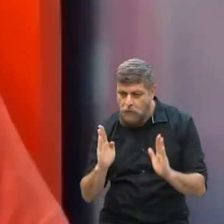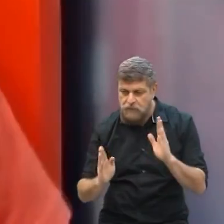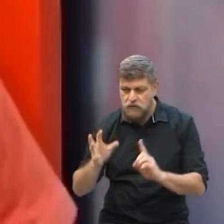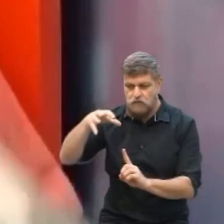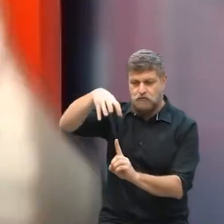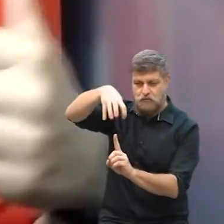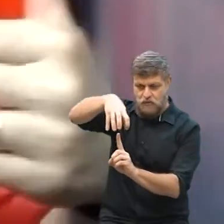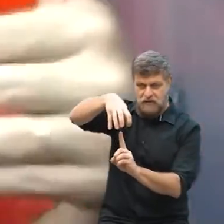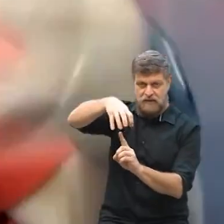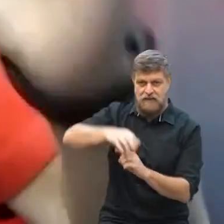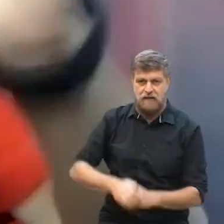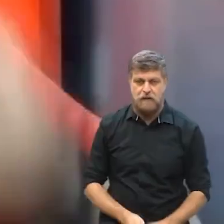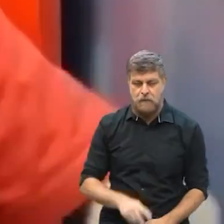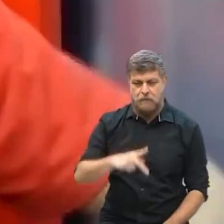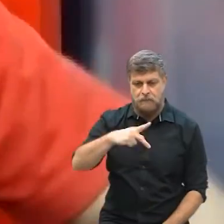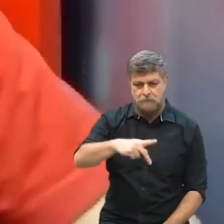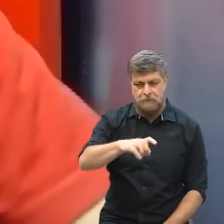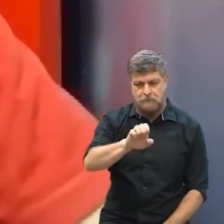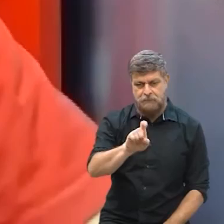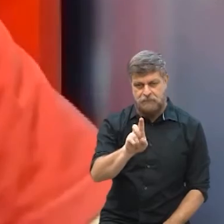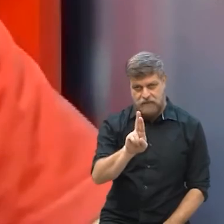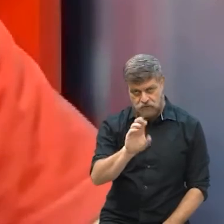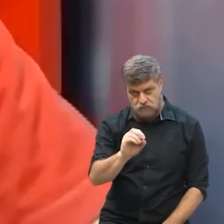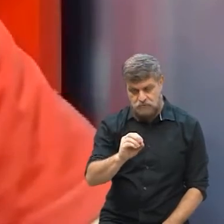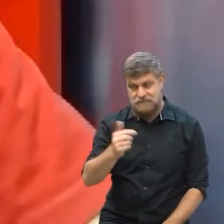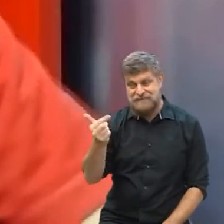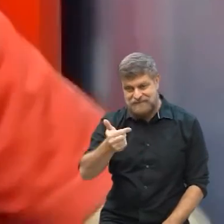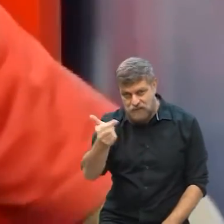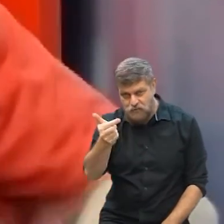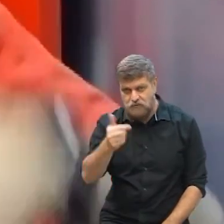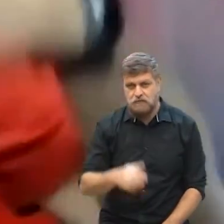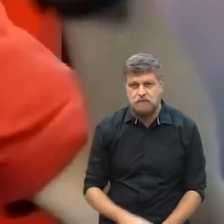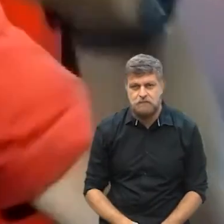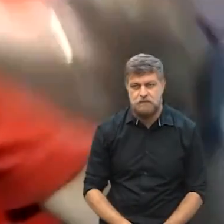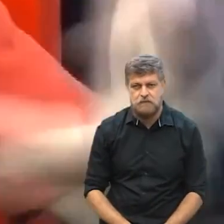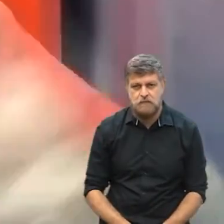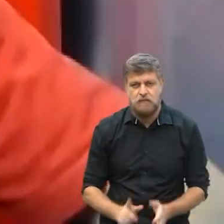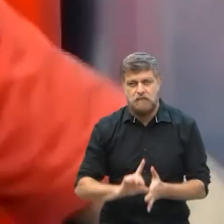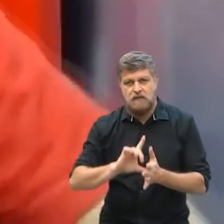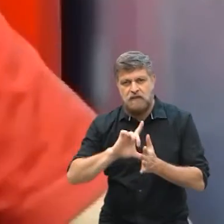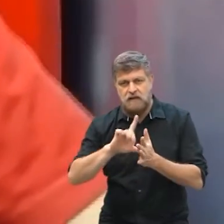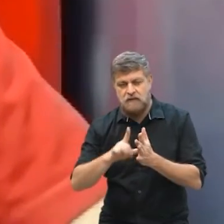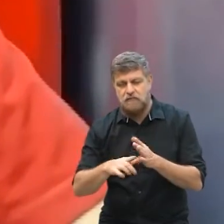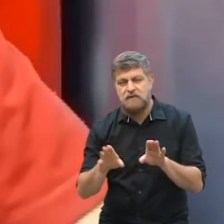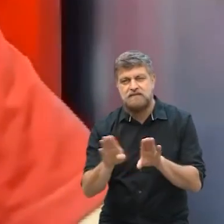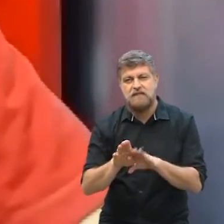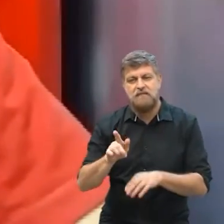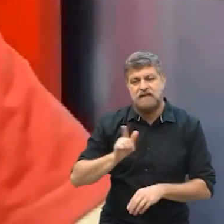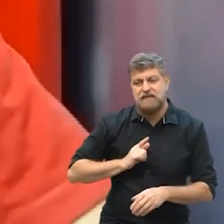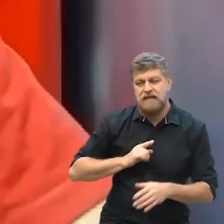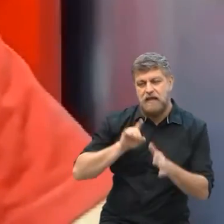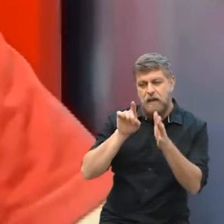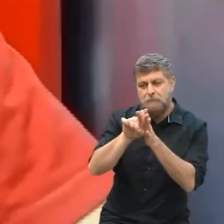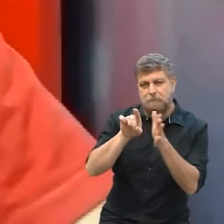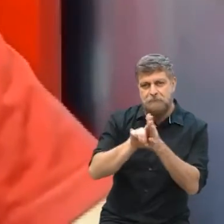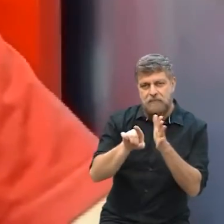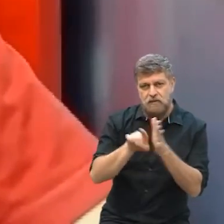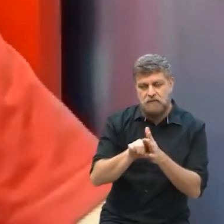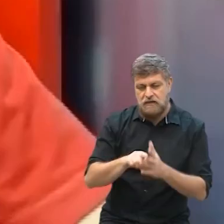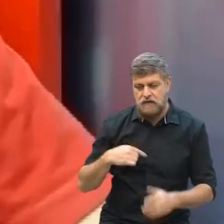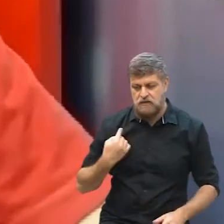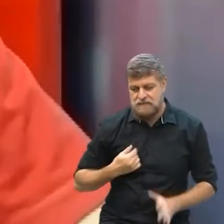imperial aí, né, do Dom Pedro II. E mais para frente, nós encontramos também questões da nossa